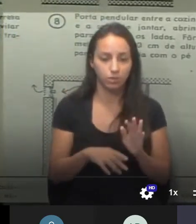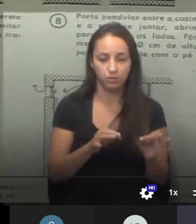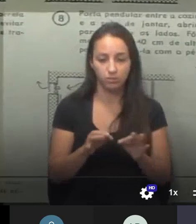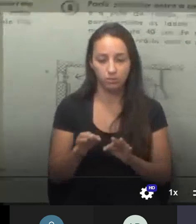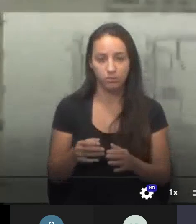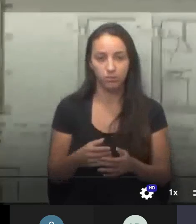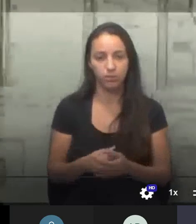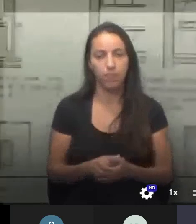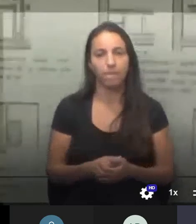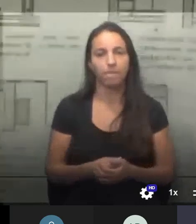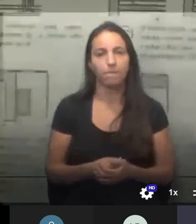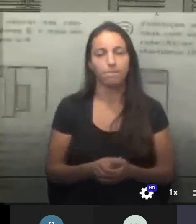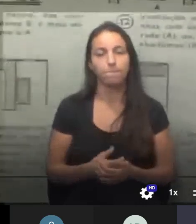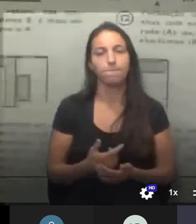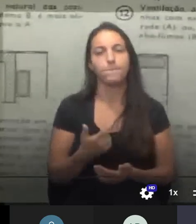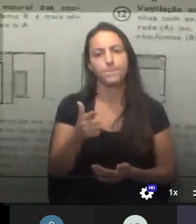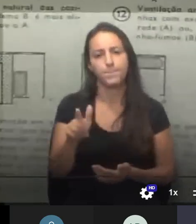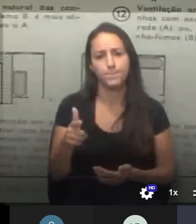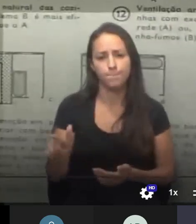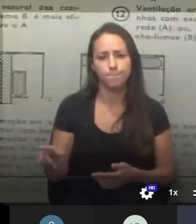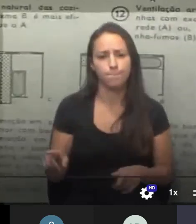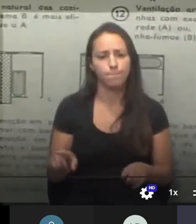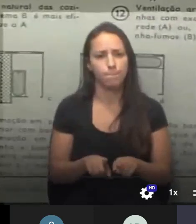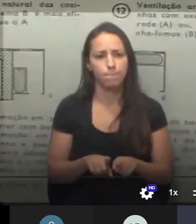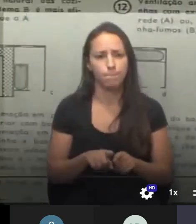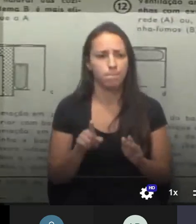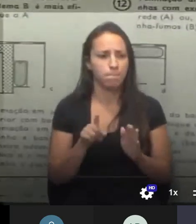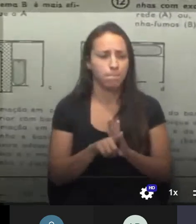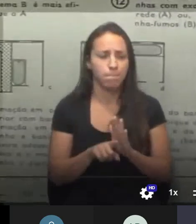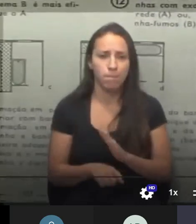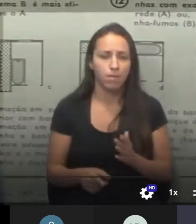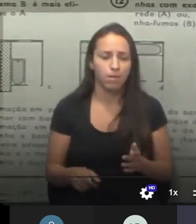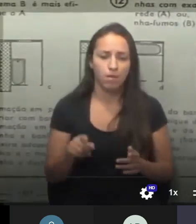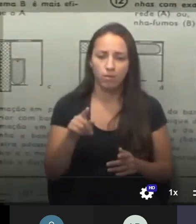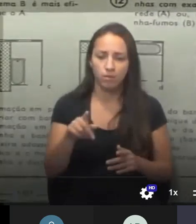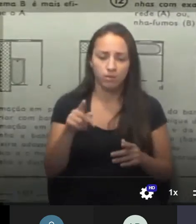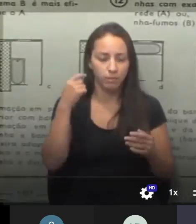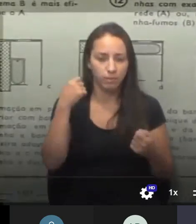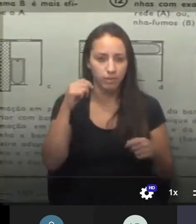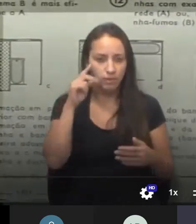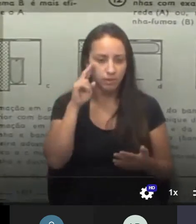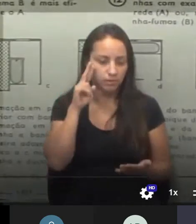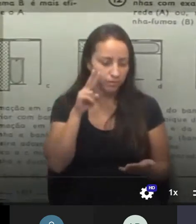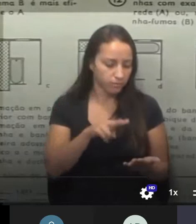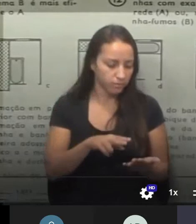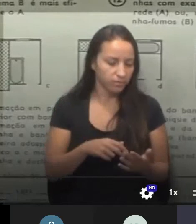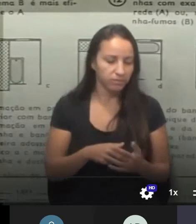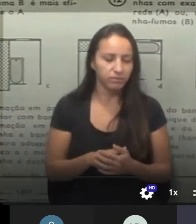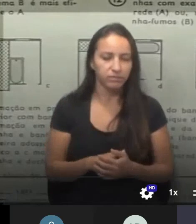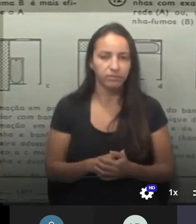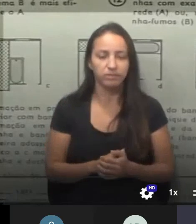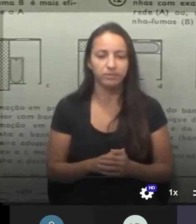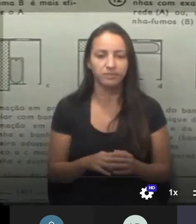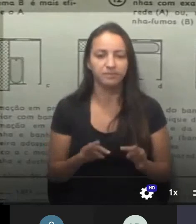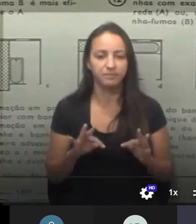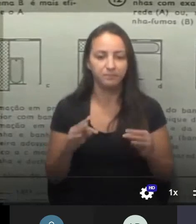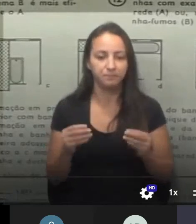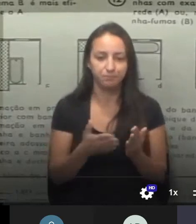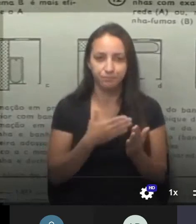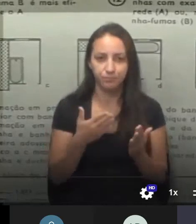escola. Tem outras questões que aí você deve olhar com carinho para todo